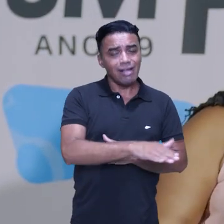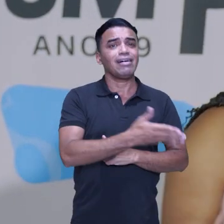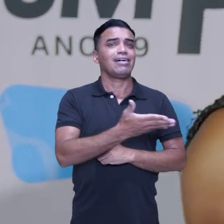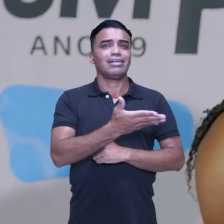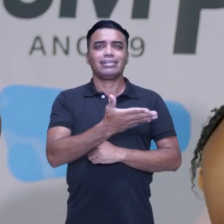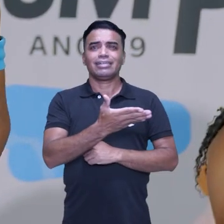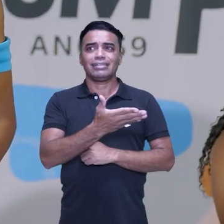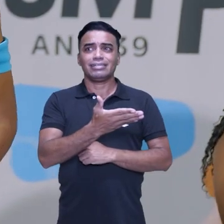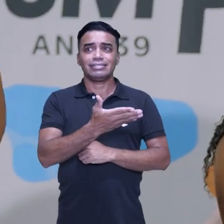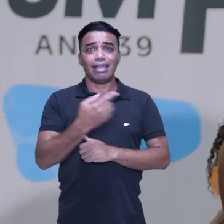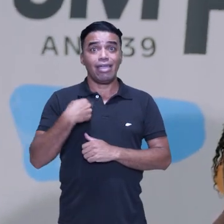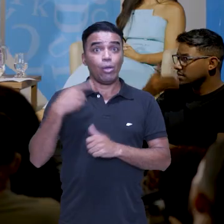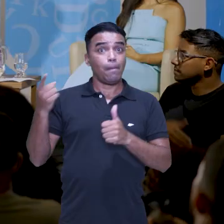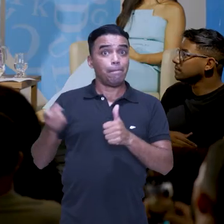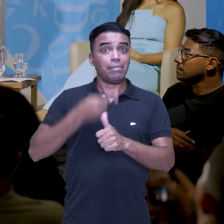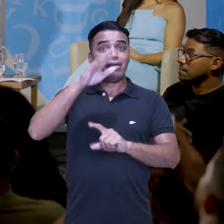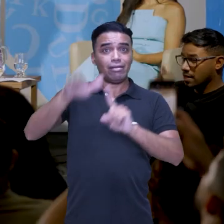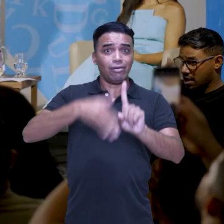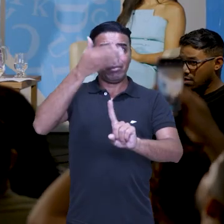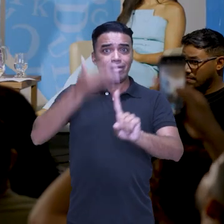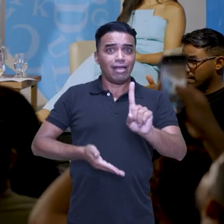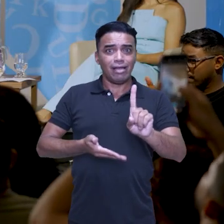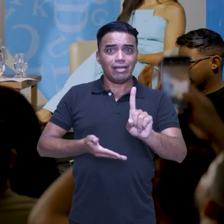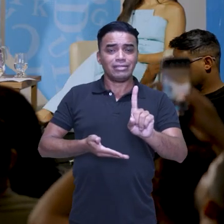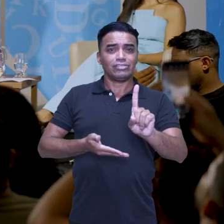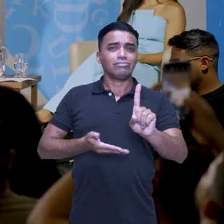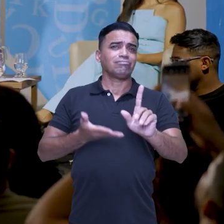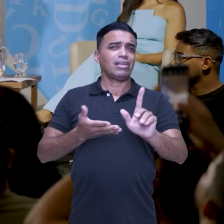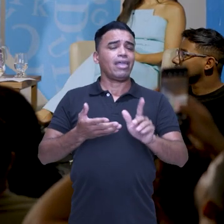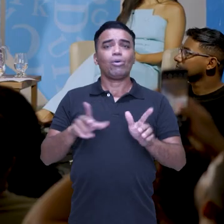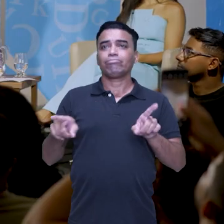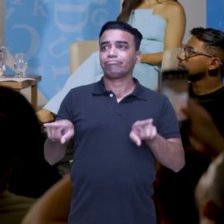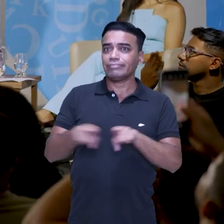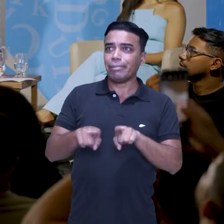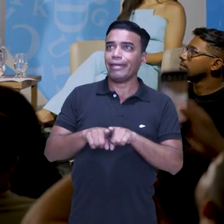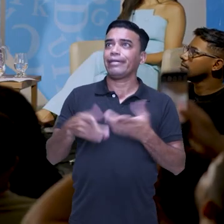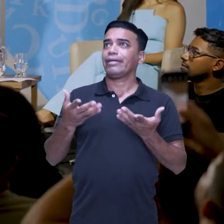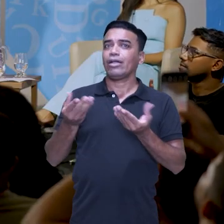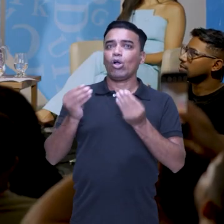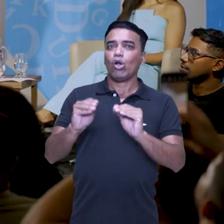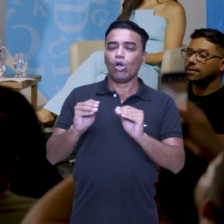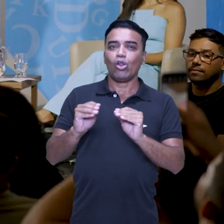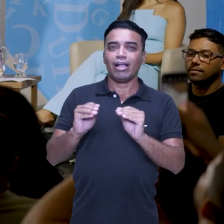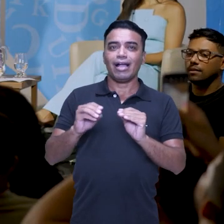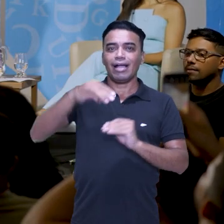Eu fui uma das primeiras homenageadas. E eu fiz questão também de colocar